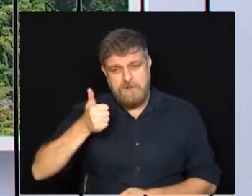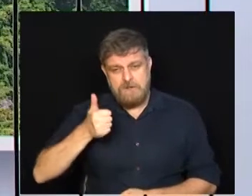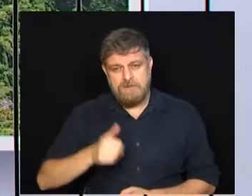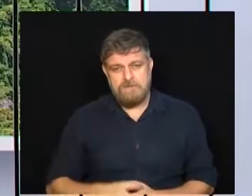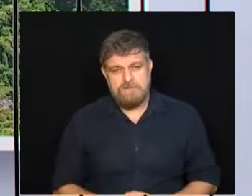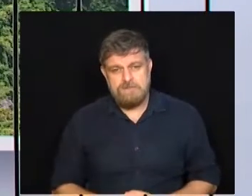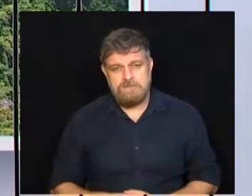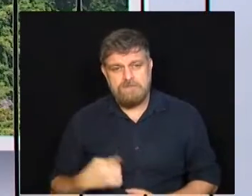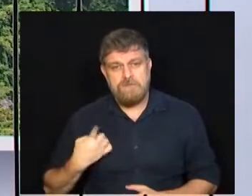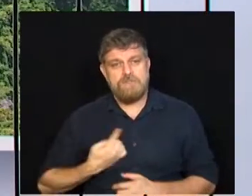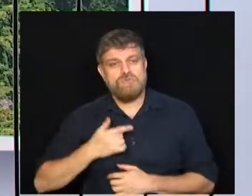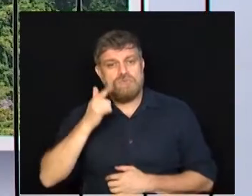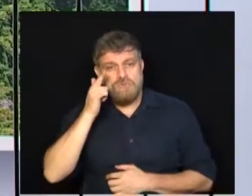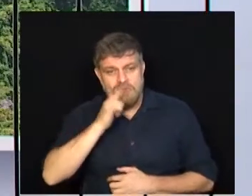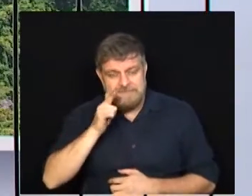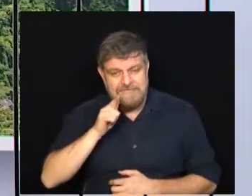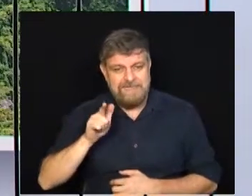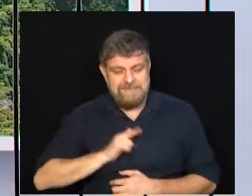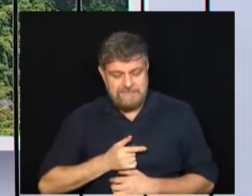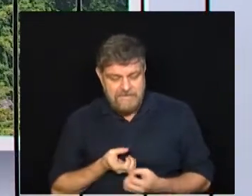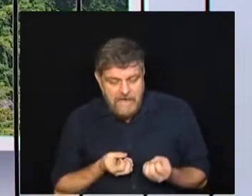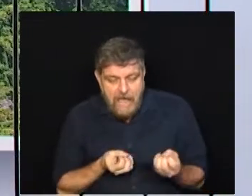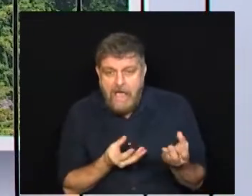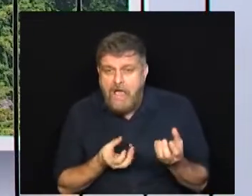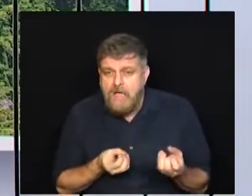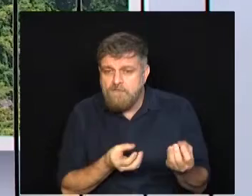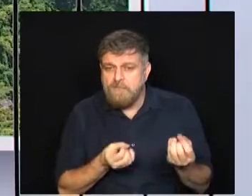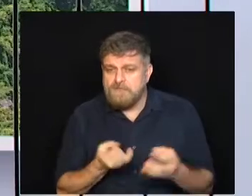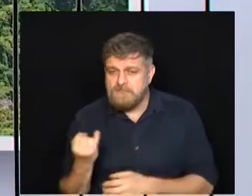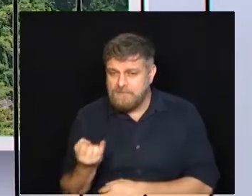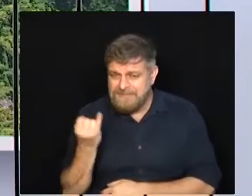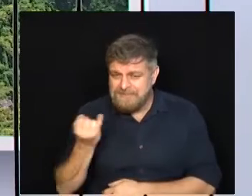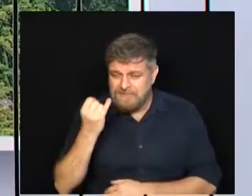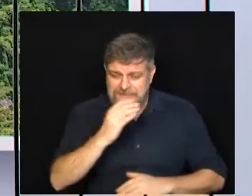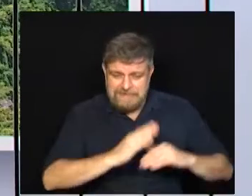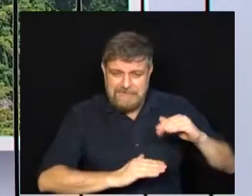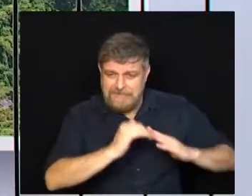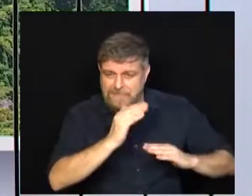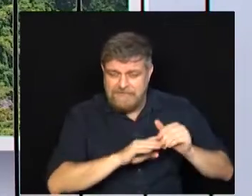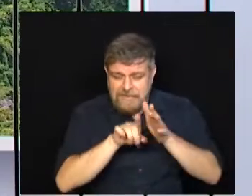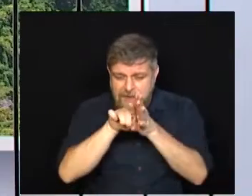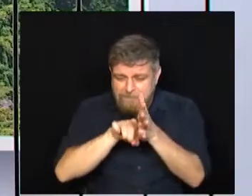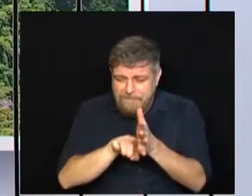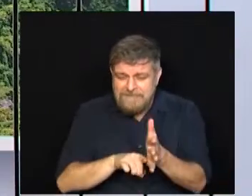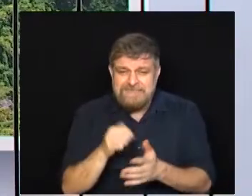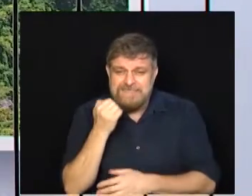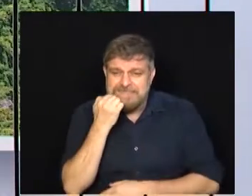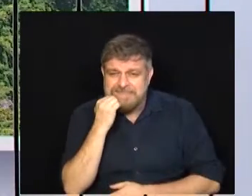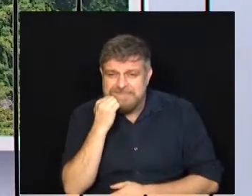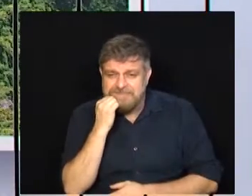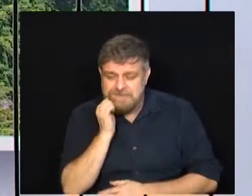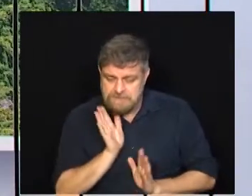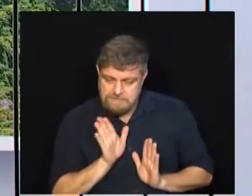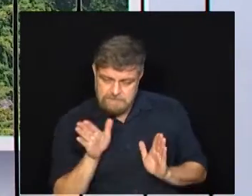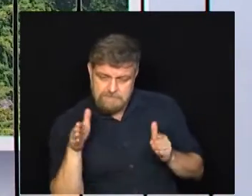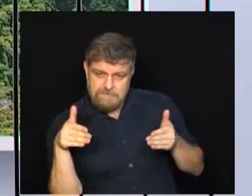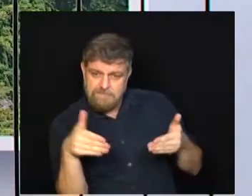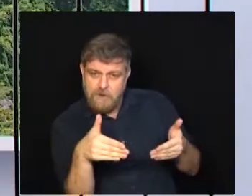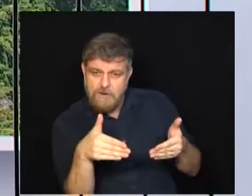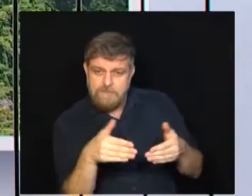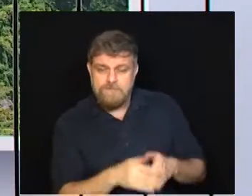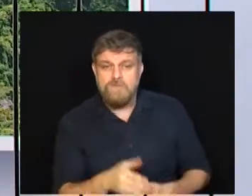gente consegue ter dados assim, mais relevantes, com mais consistência, até mesmo pesquisas científicas que vão nesse sentido, né,